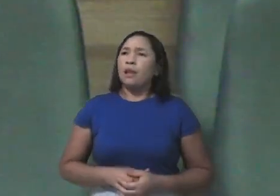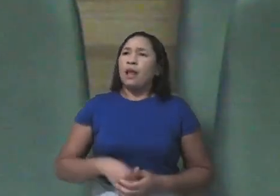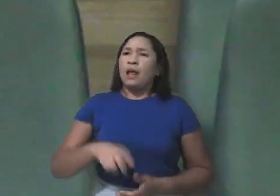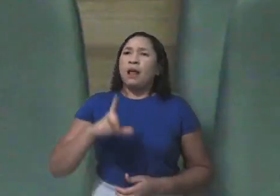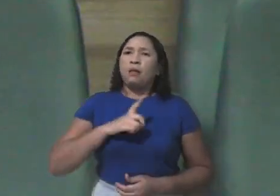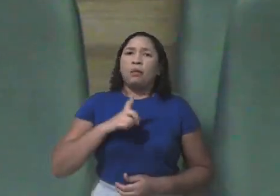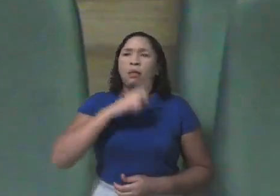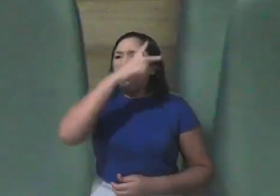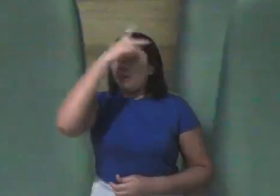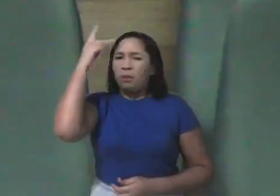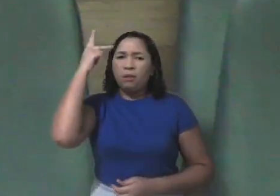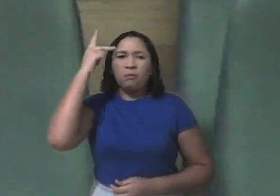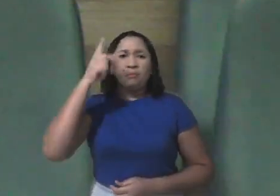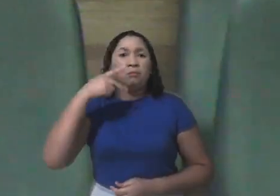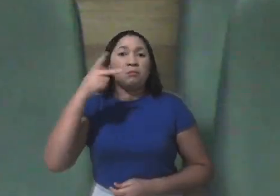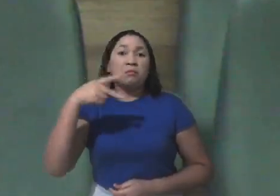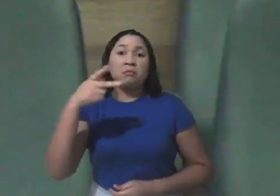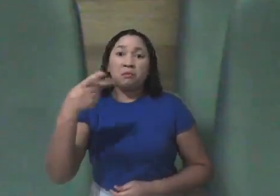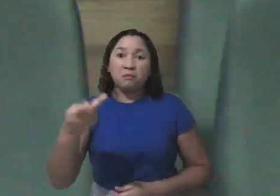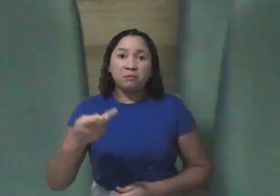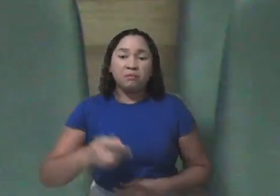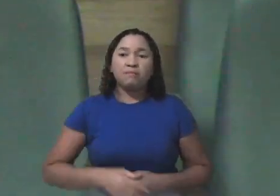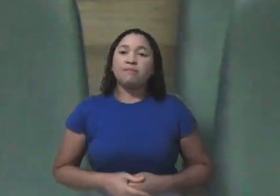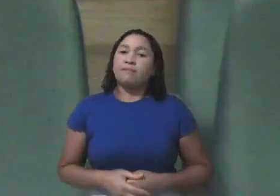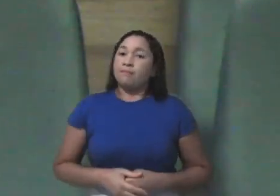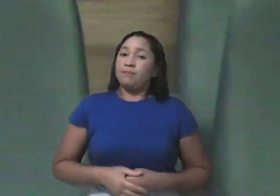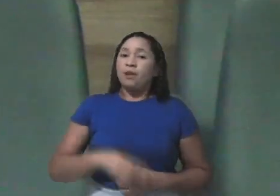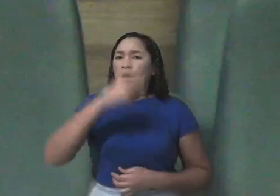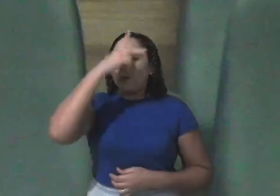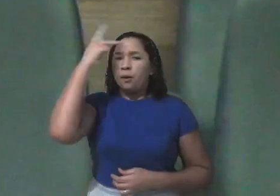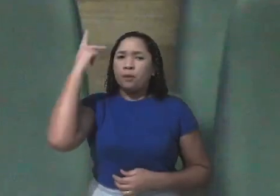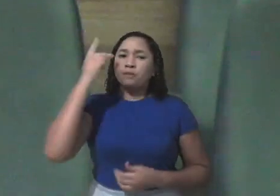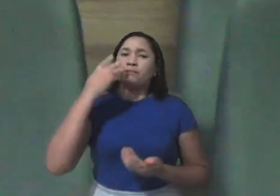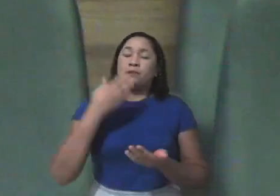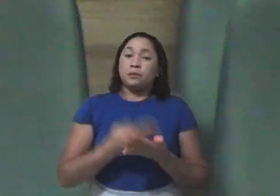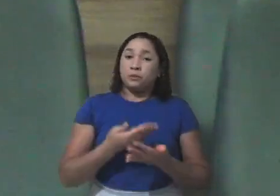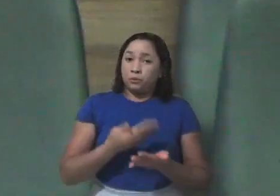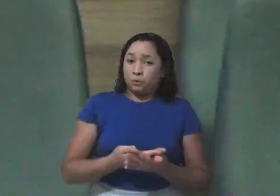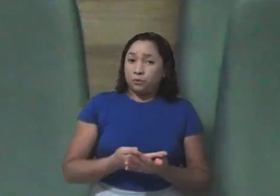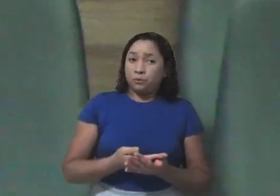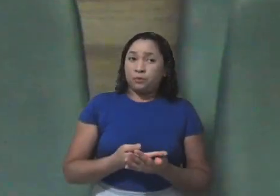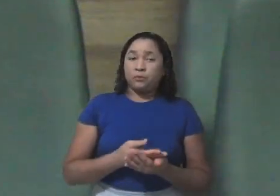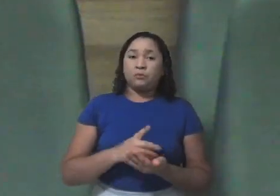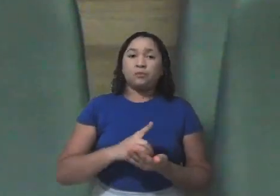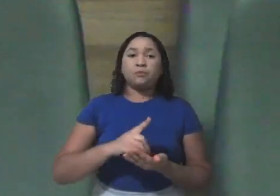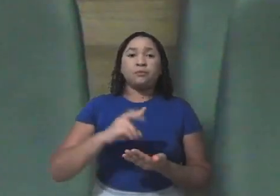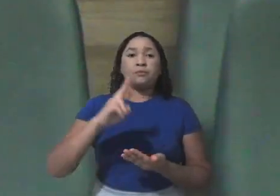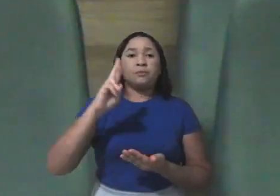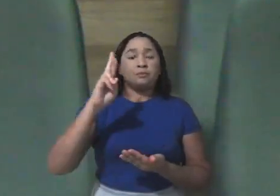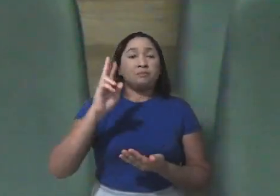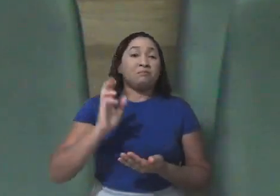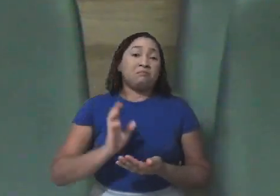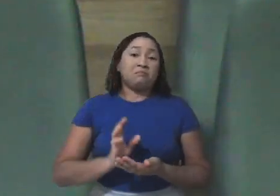Tem. Doutores, estudiosos por aí. Por quê? Porque não está na Bíblia. Mas é